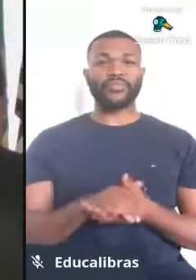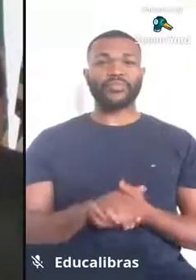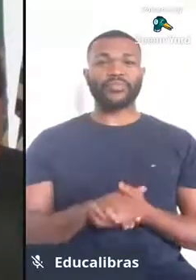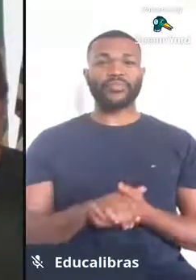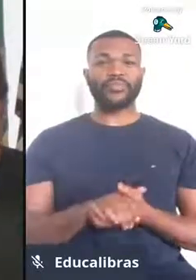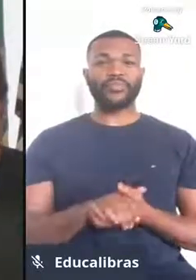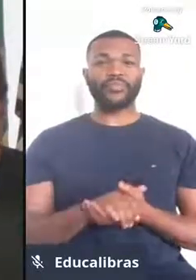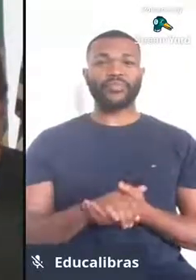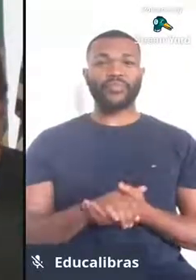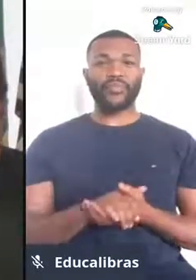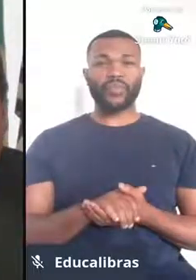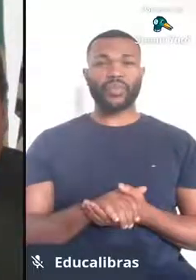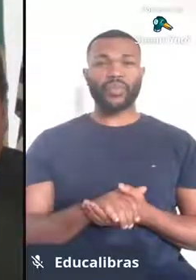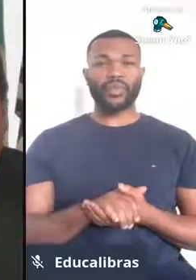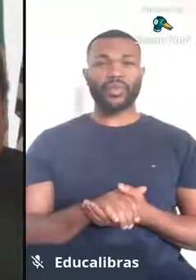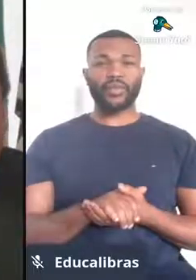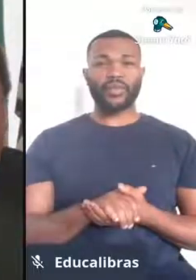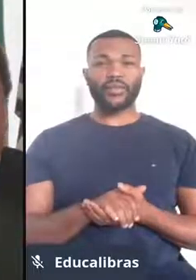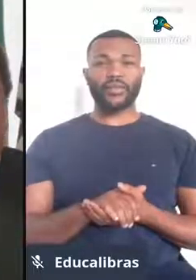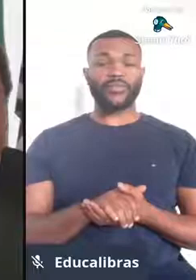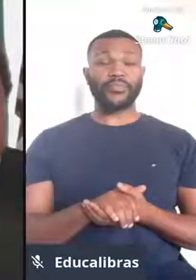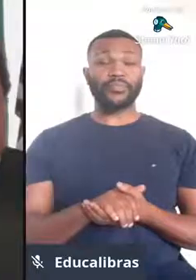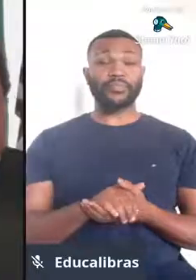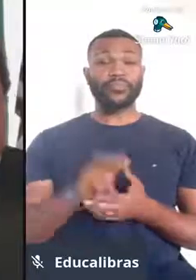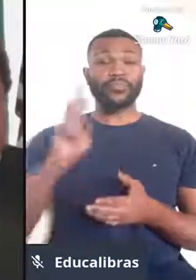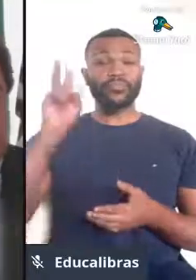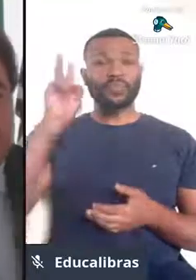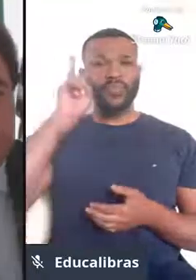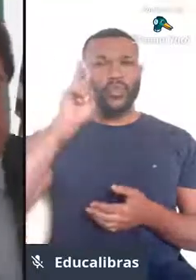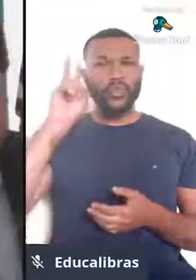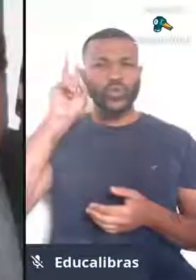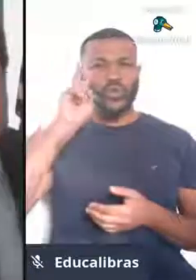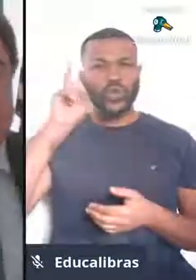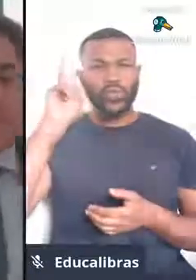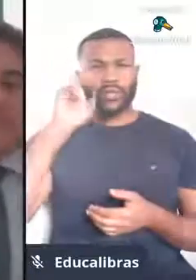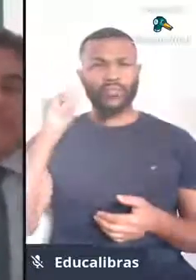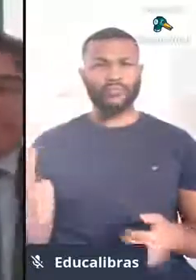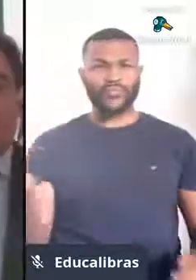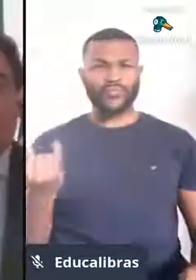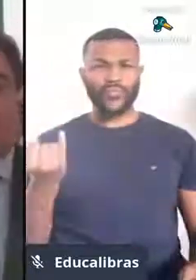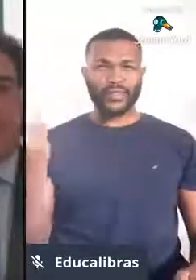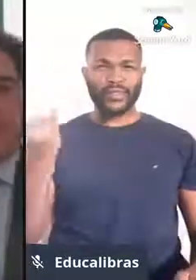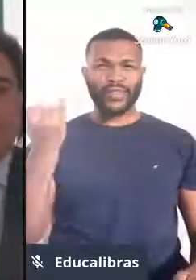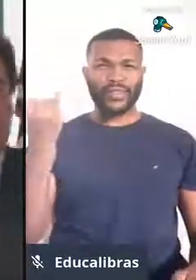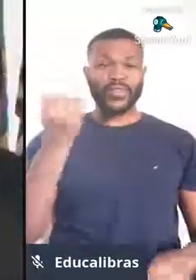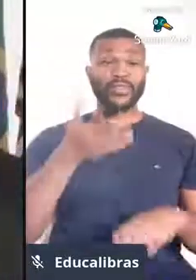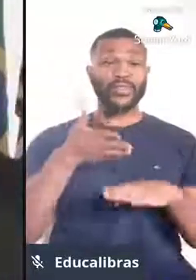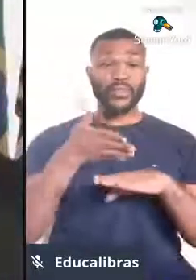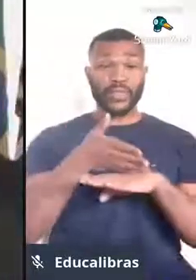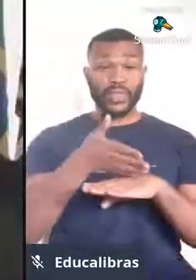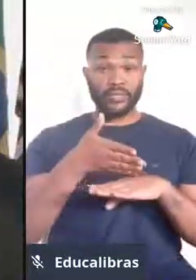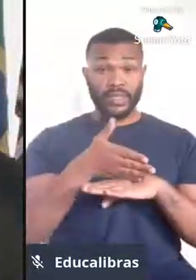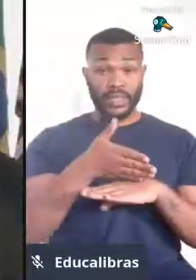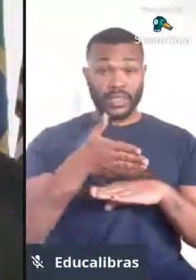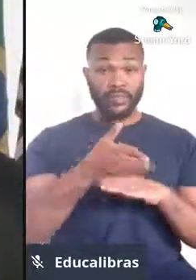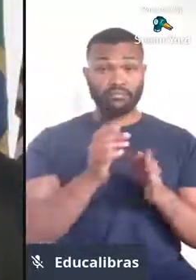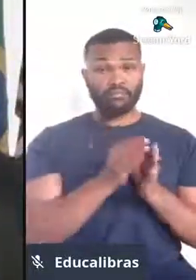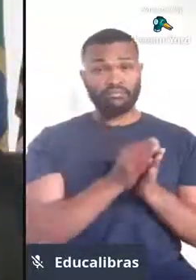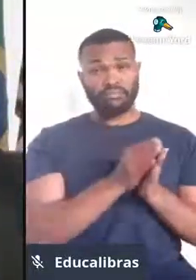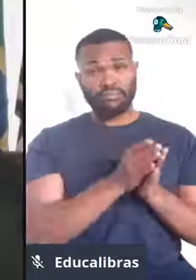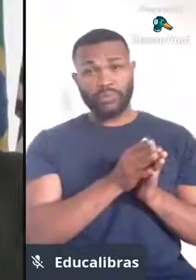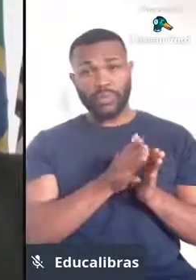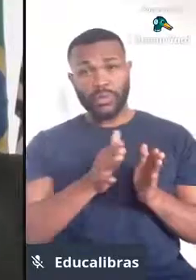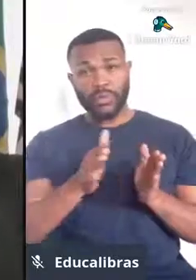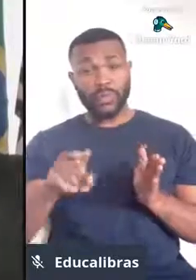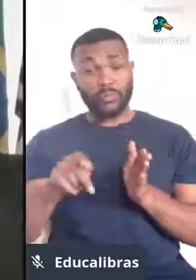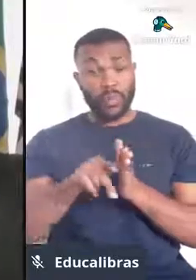e tem tido uma história marcante, uma participação marcante no cenário municipal,